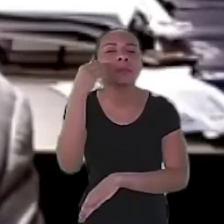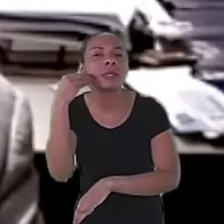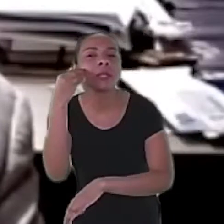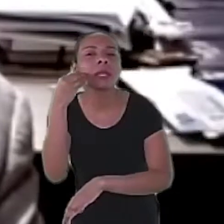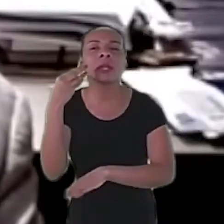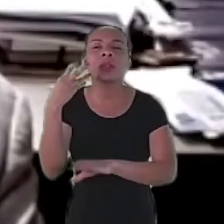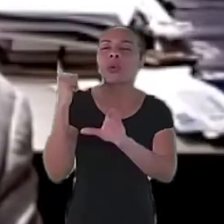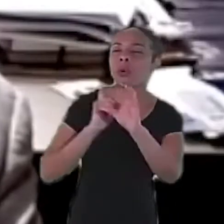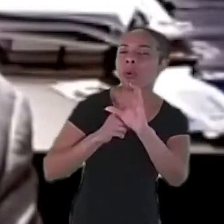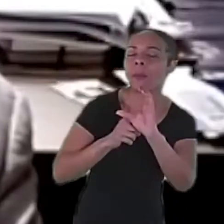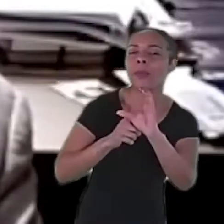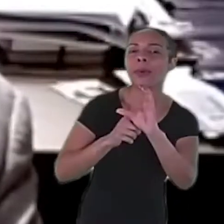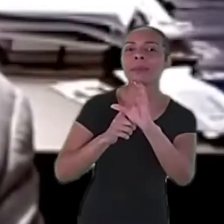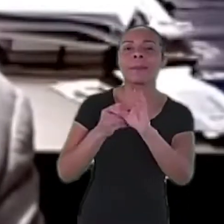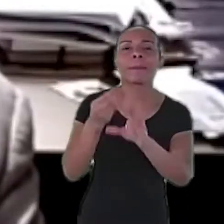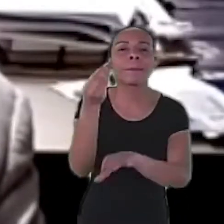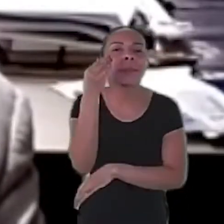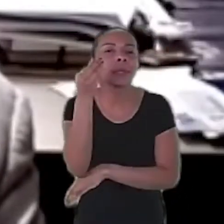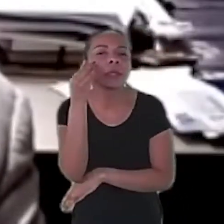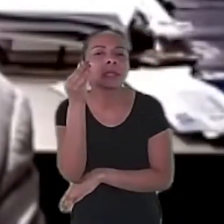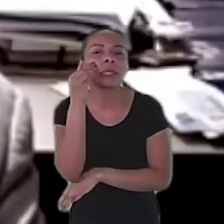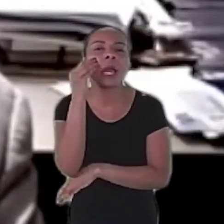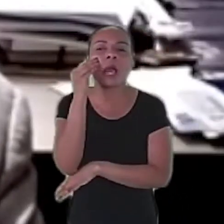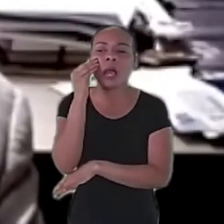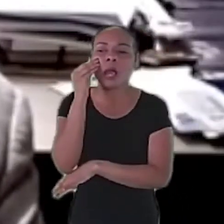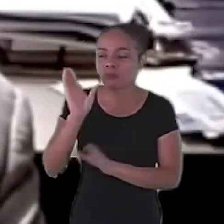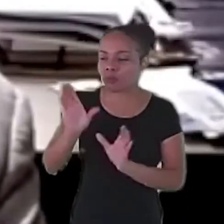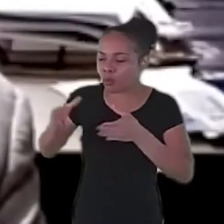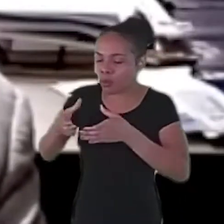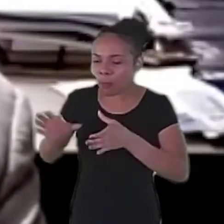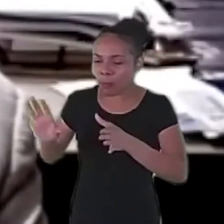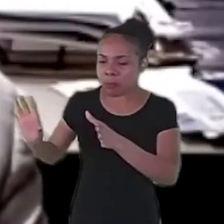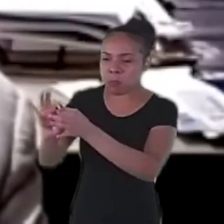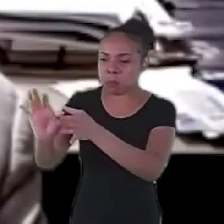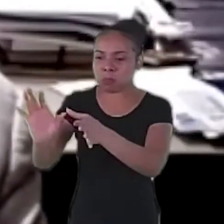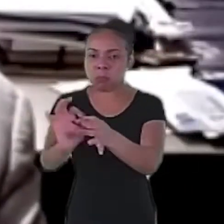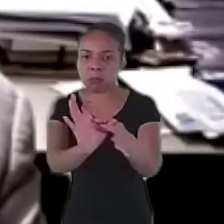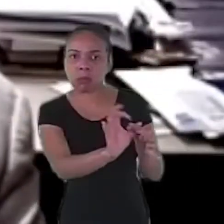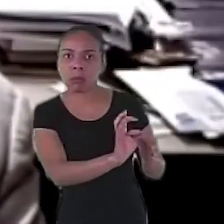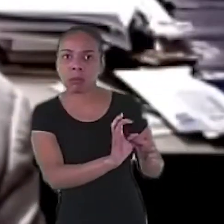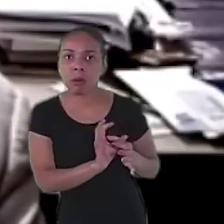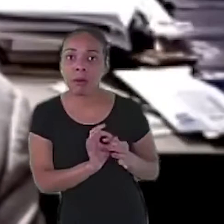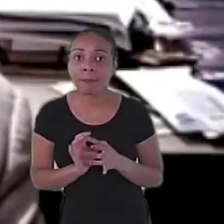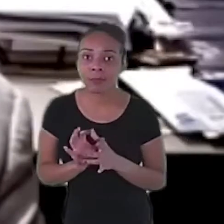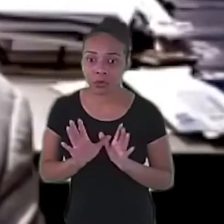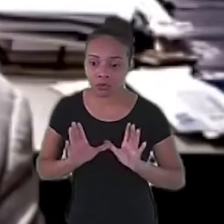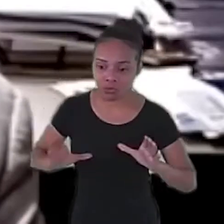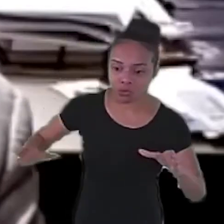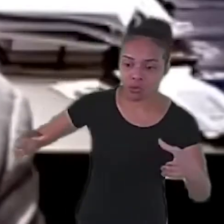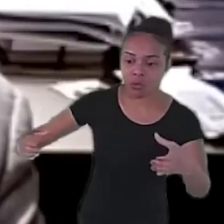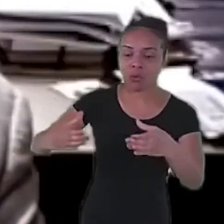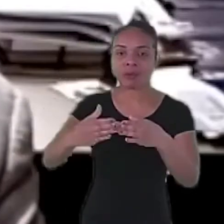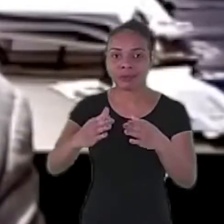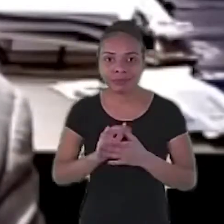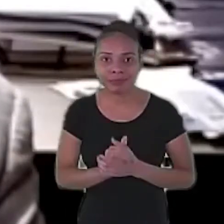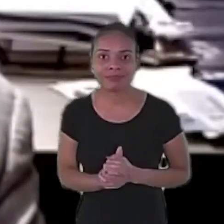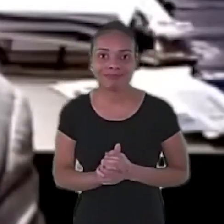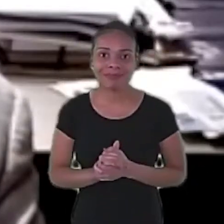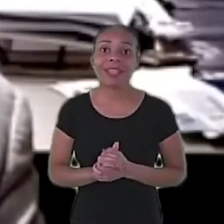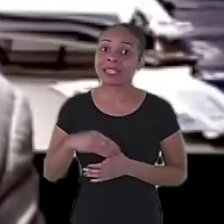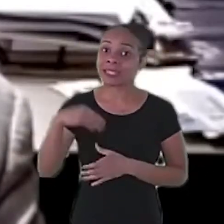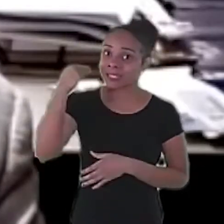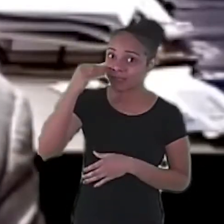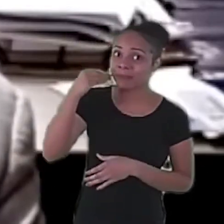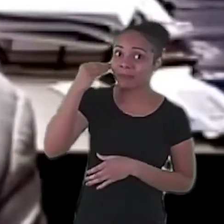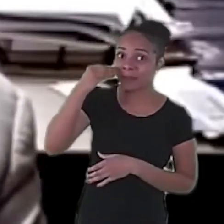coletivização geral dos meios de produção, de estatização de tudo isso, a experiência histórica nos mostra que não foi uma